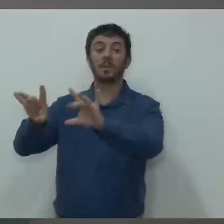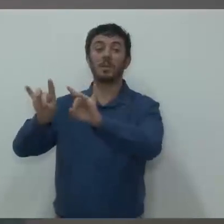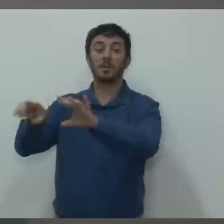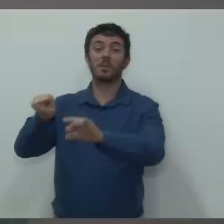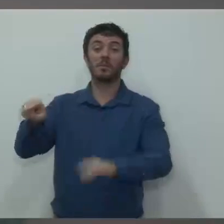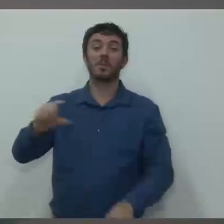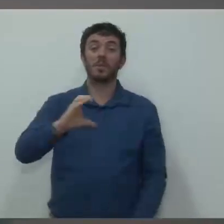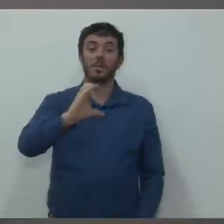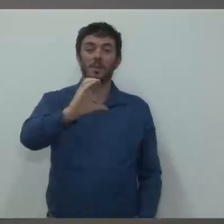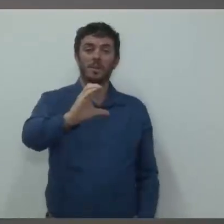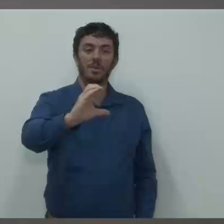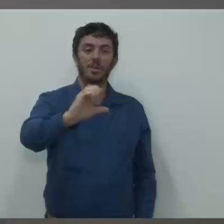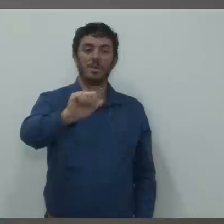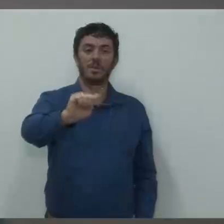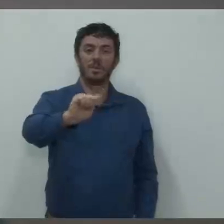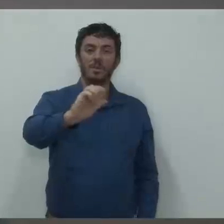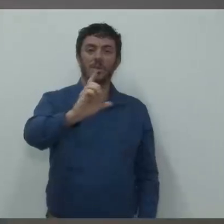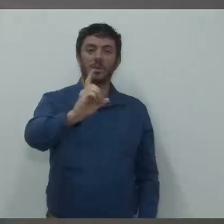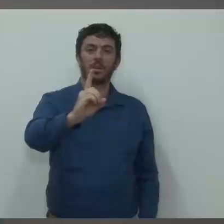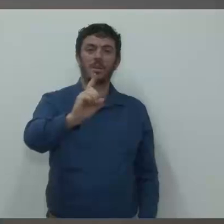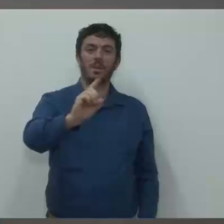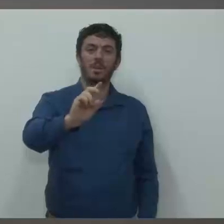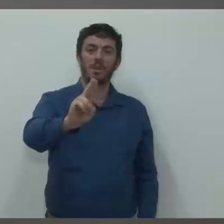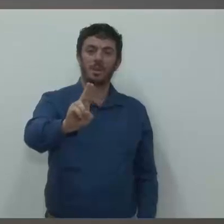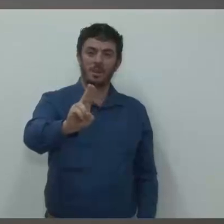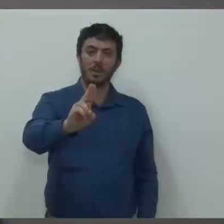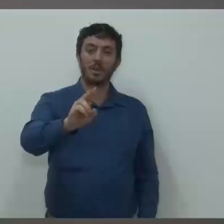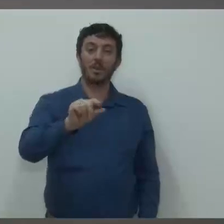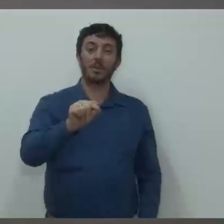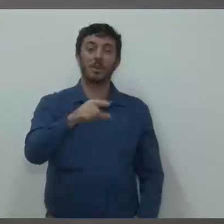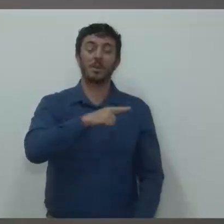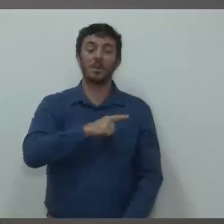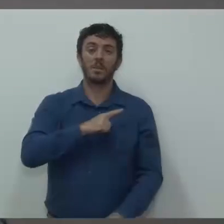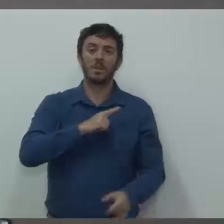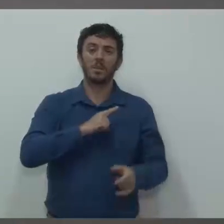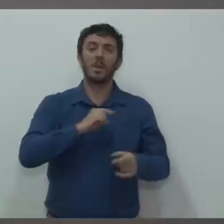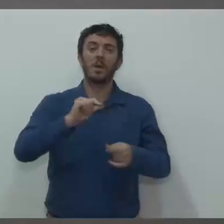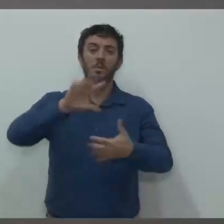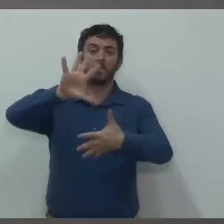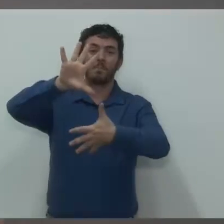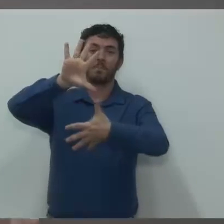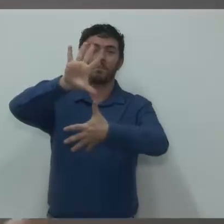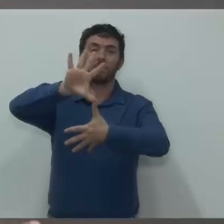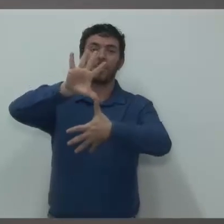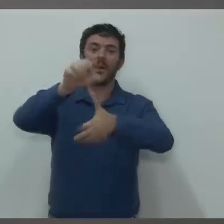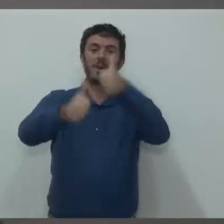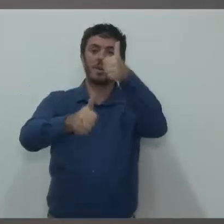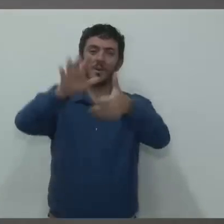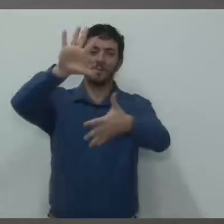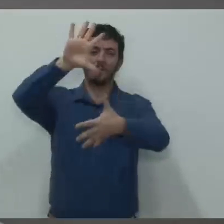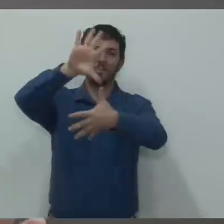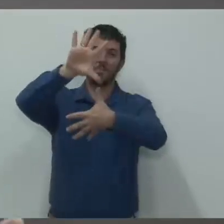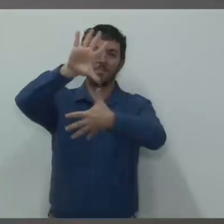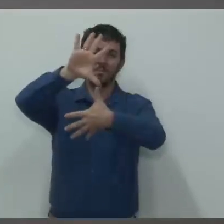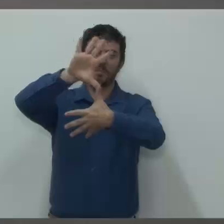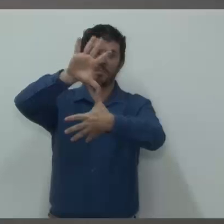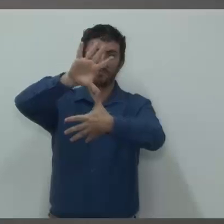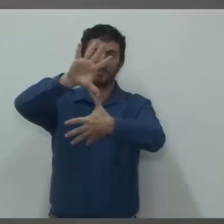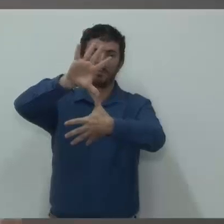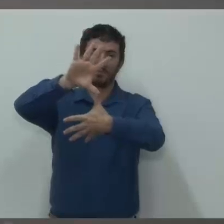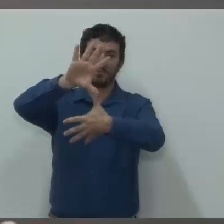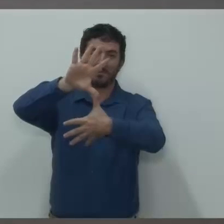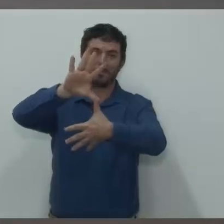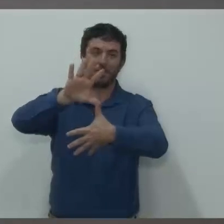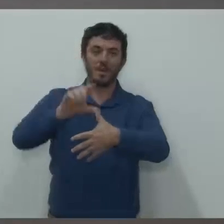quem esteve acompanhando aí os Jogos Pan-Americanos, o Cadu, filho da Maria, do Carlos Barreto, não é? Então, o menino da terra que está jogando hoje na